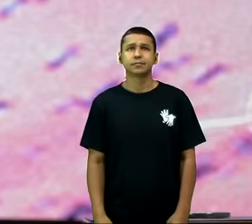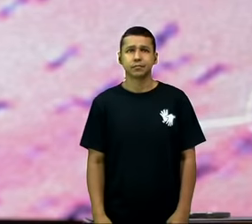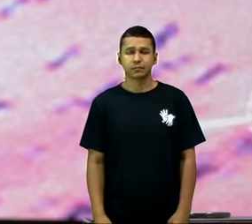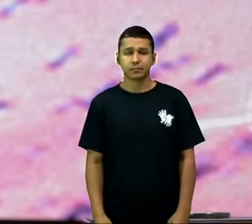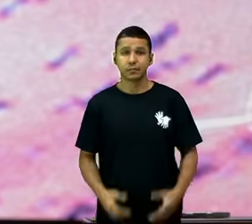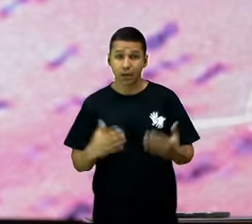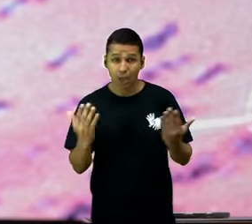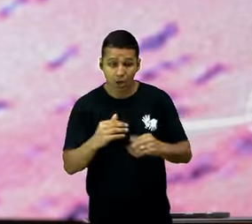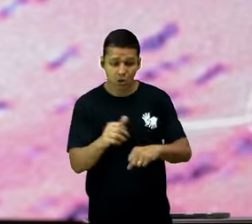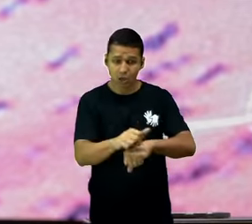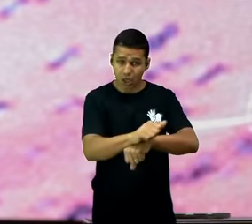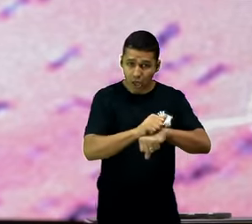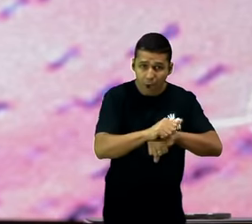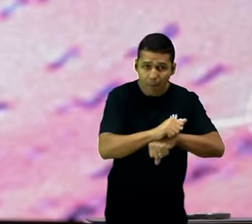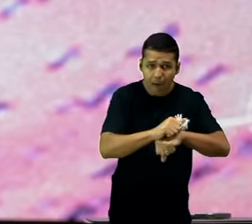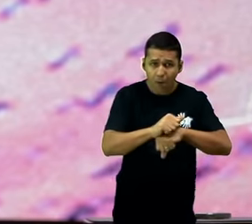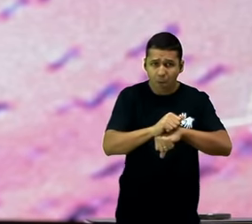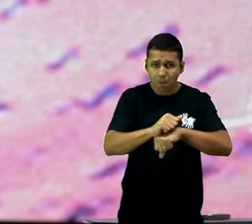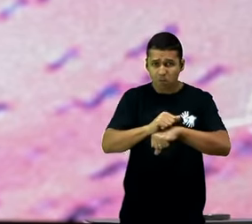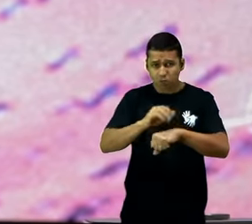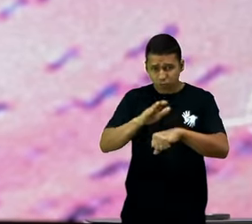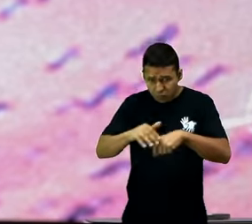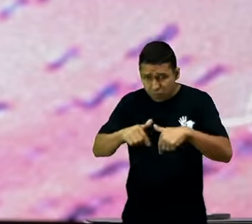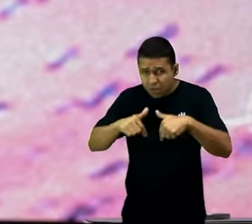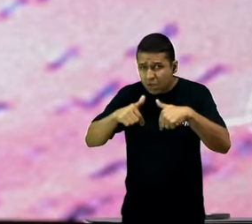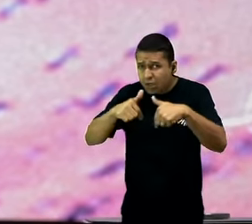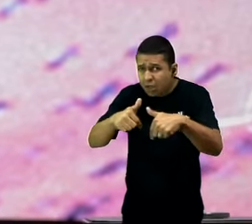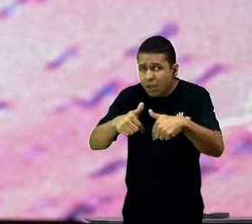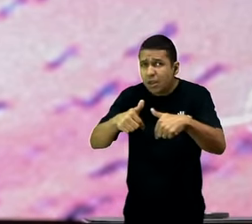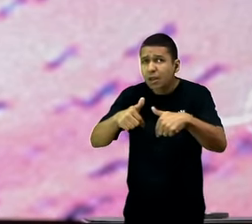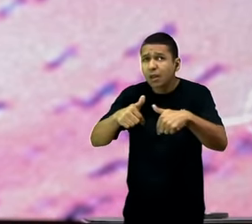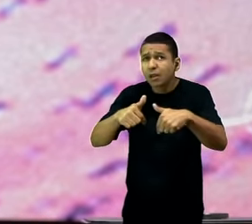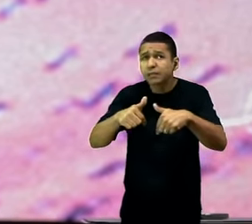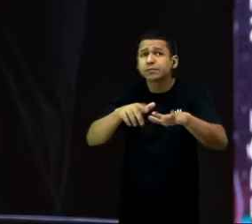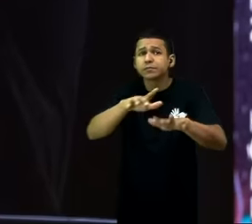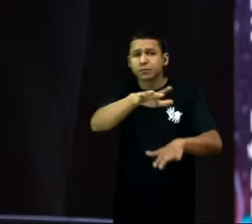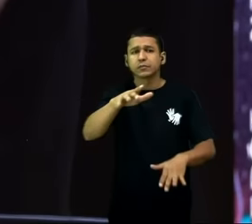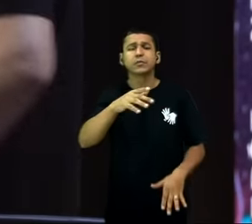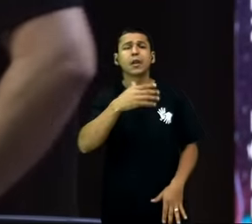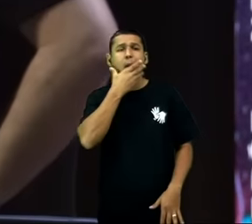Agora Abraão vai enfrentar o pior dia da vida dele. Quem é pai e mãe aqui? Levante a mão.